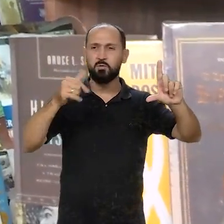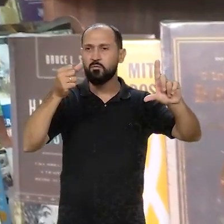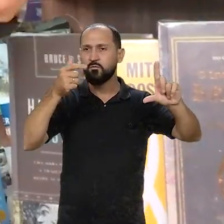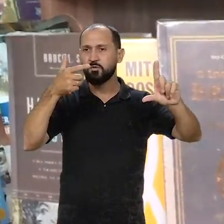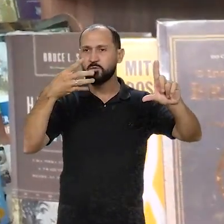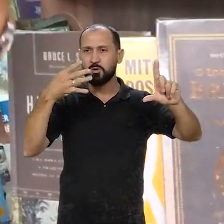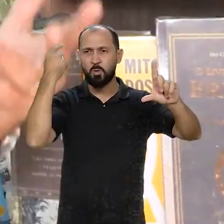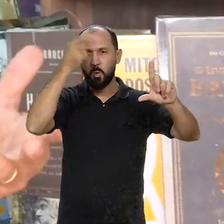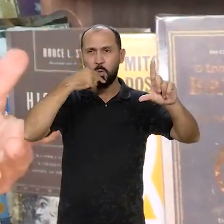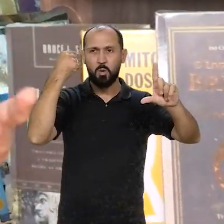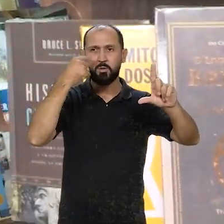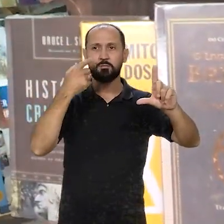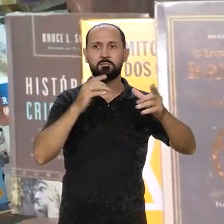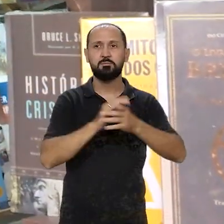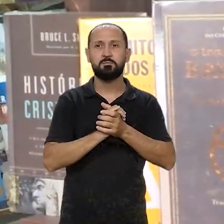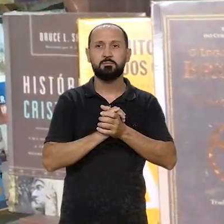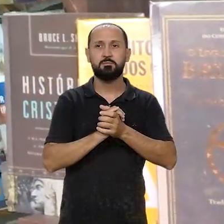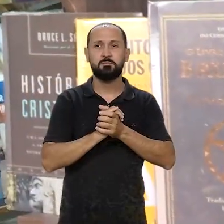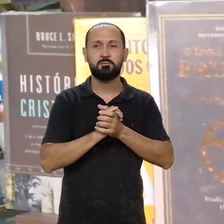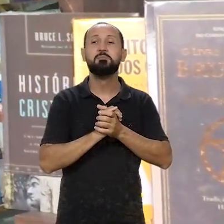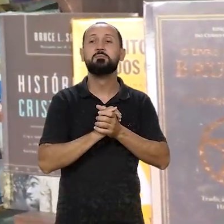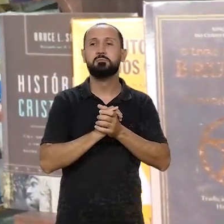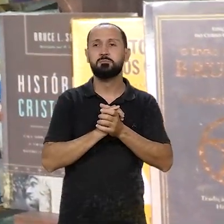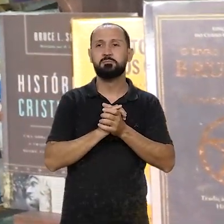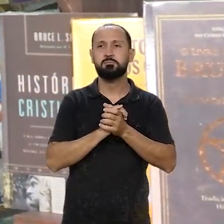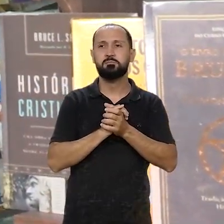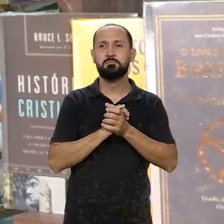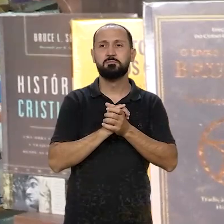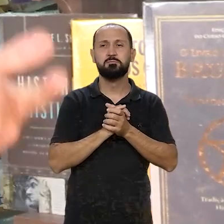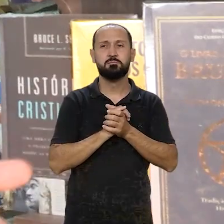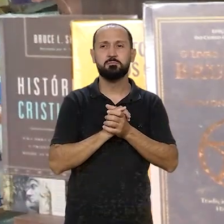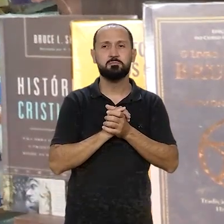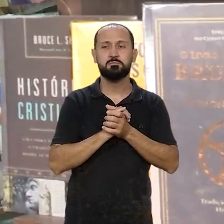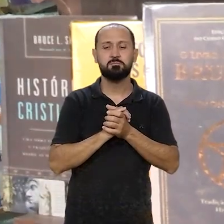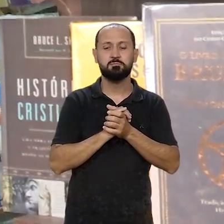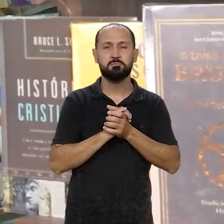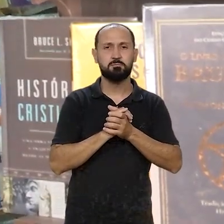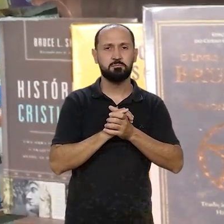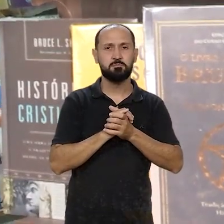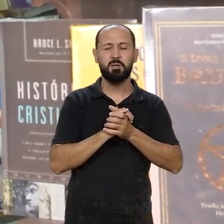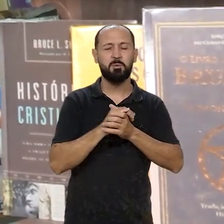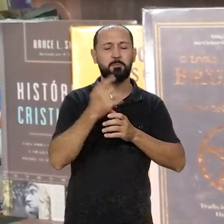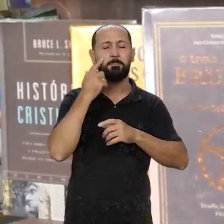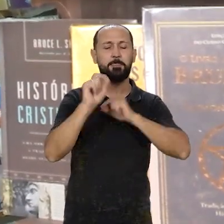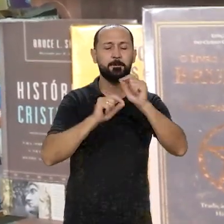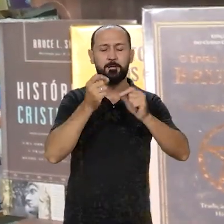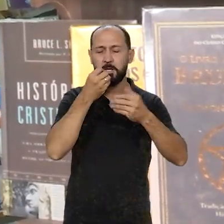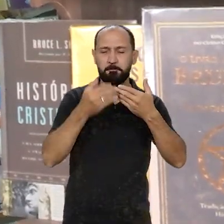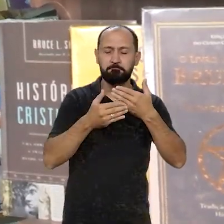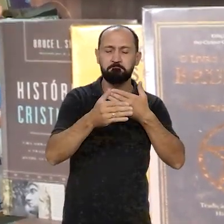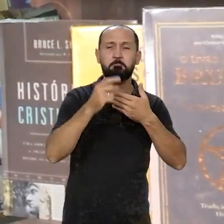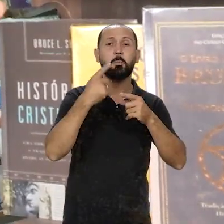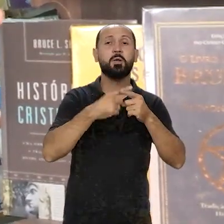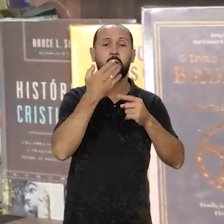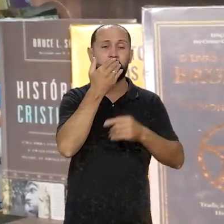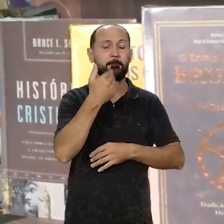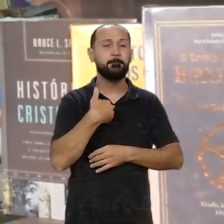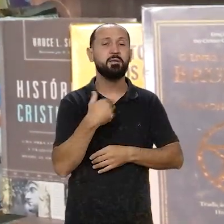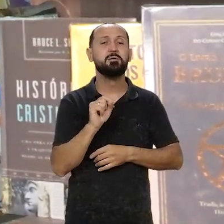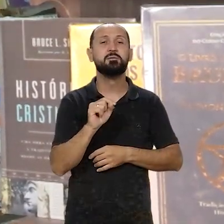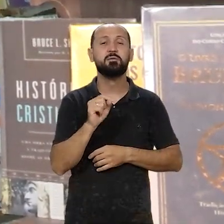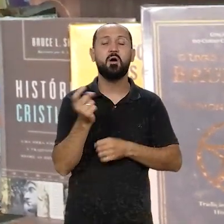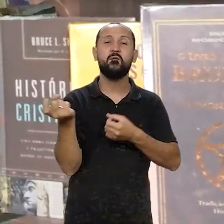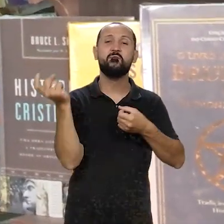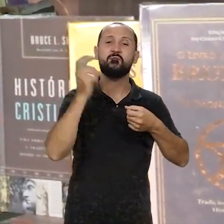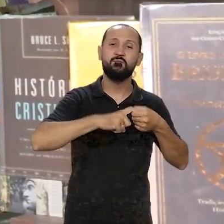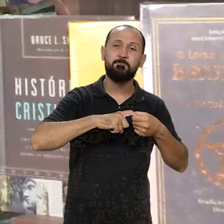você é vigiado 24 horas, sem poder se apaixonar, sem poder expressar a tua opinião. E é muito importante porque hoje, quando as pessoas